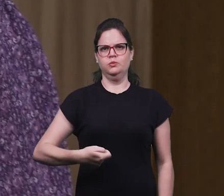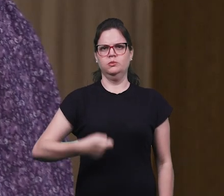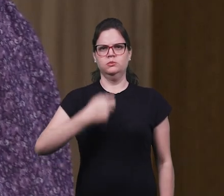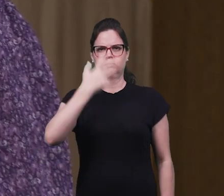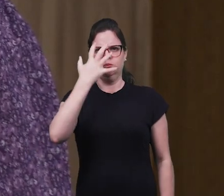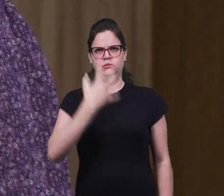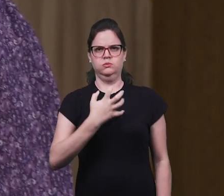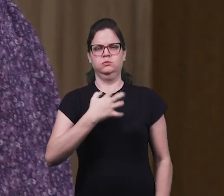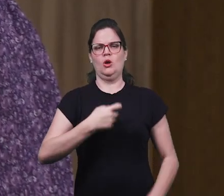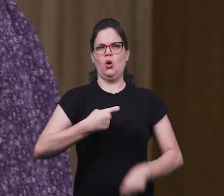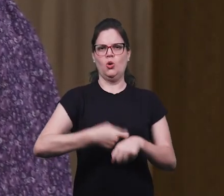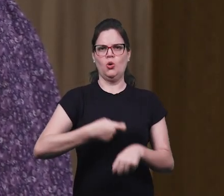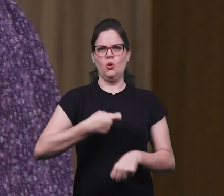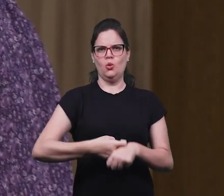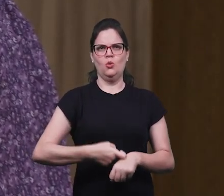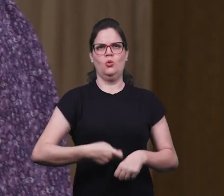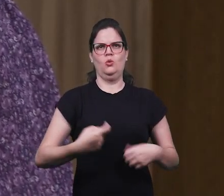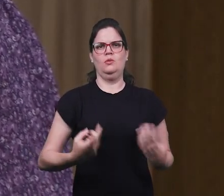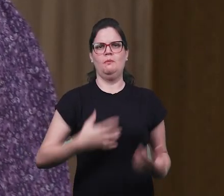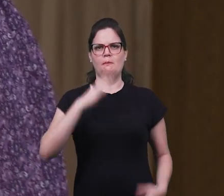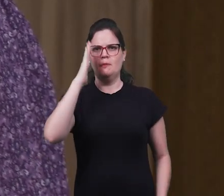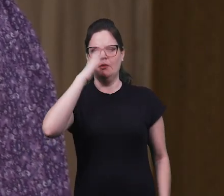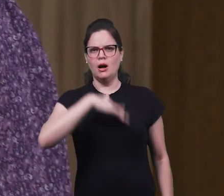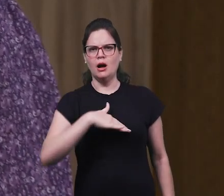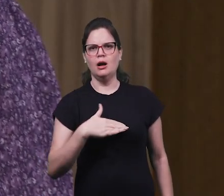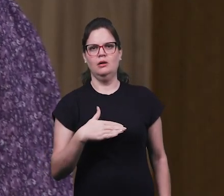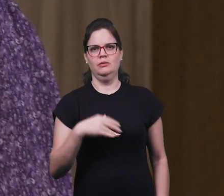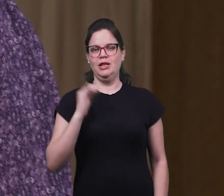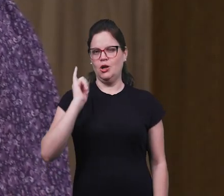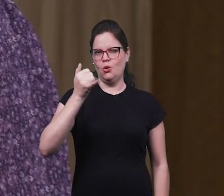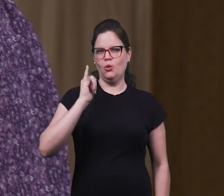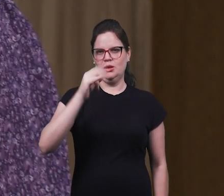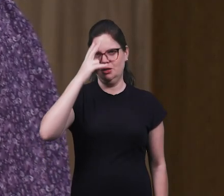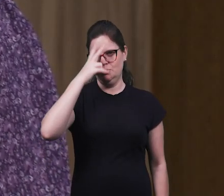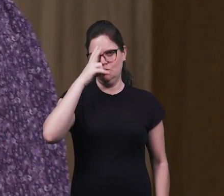muito bruto, muito mau.